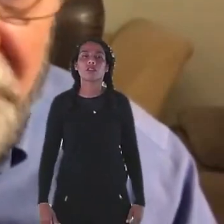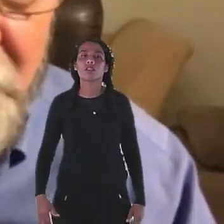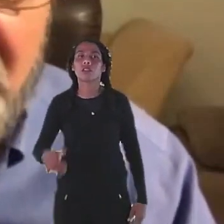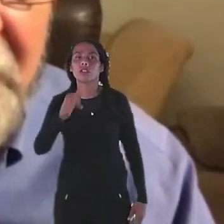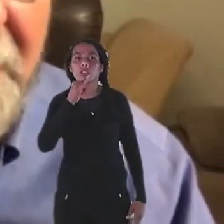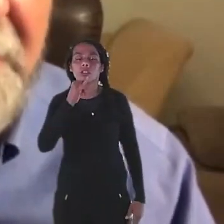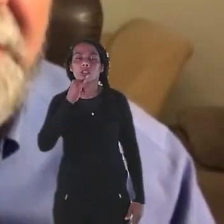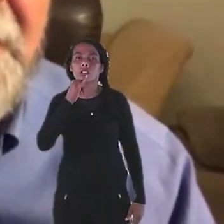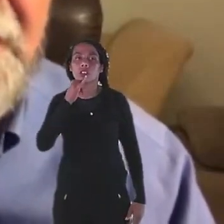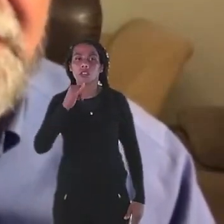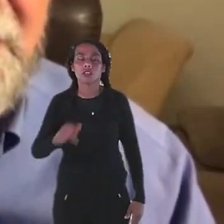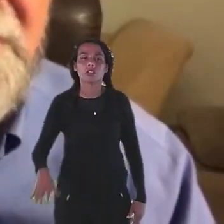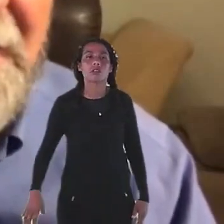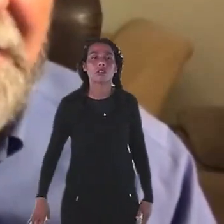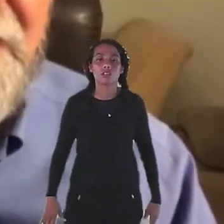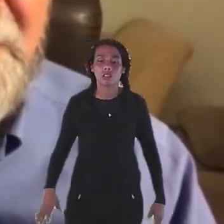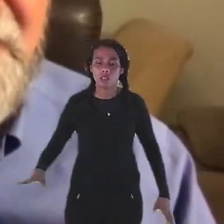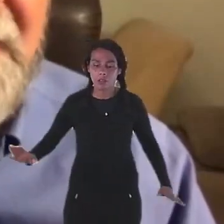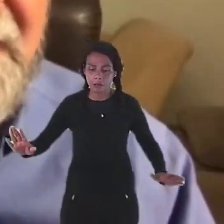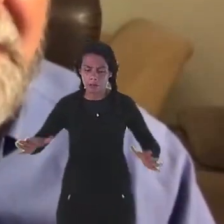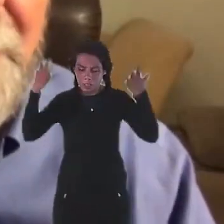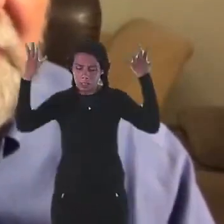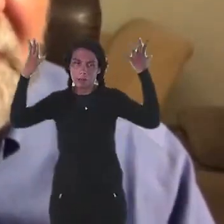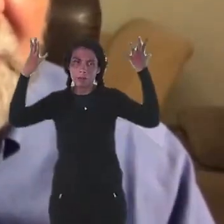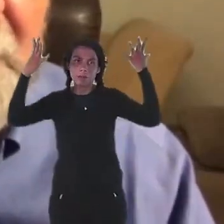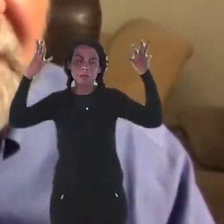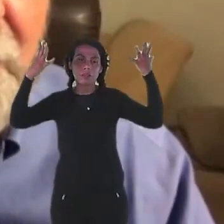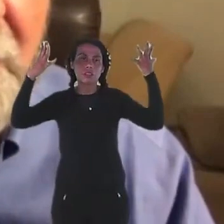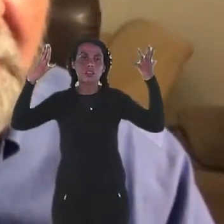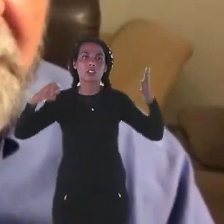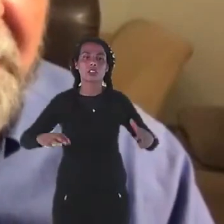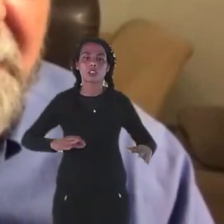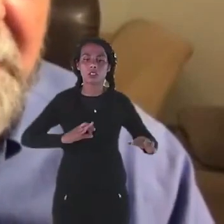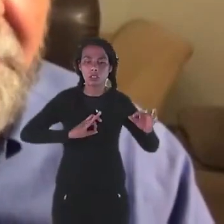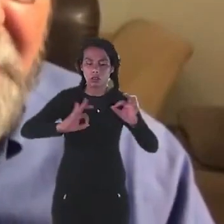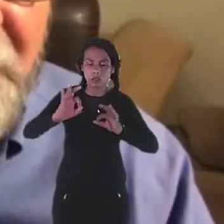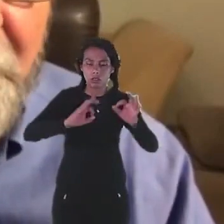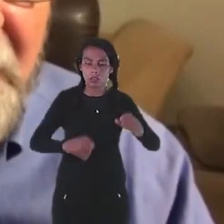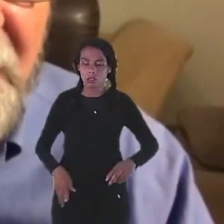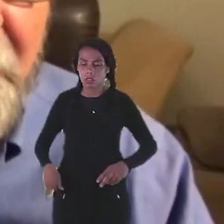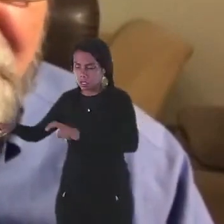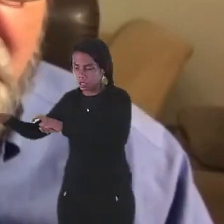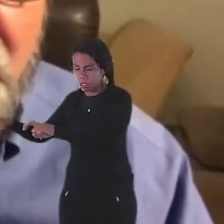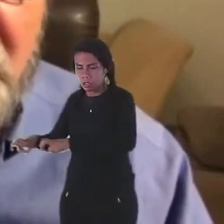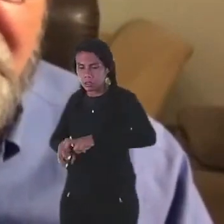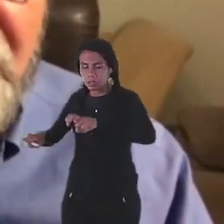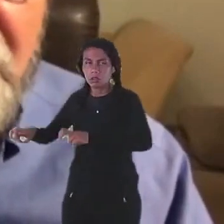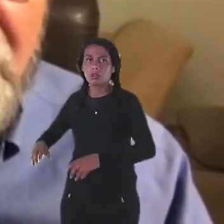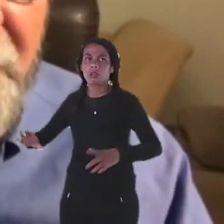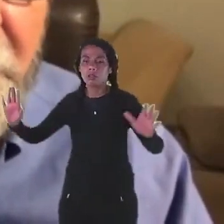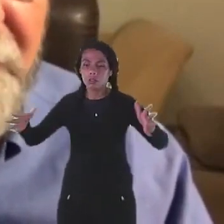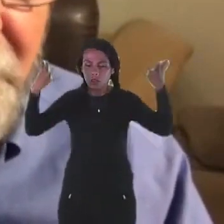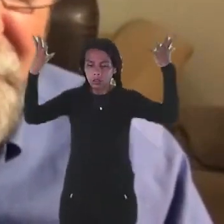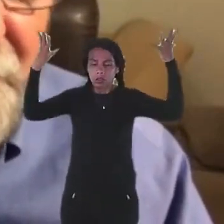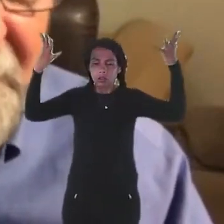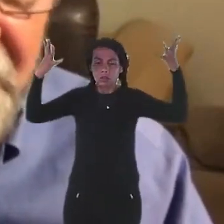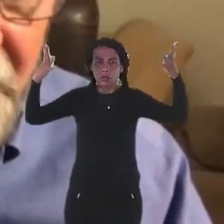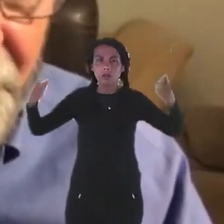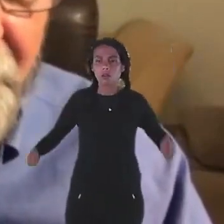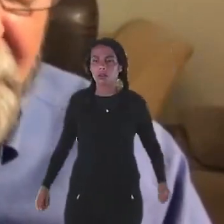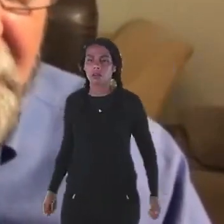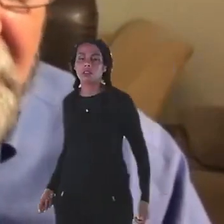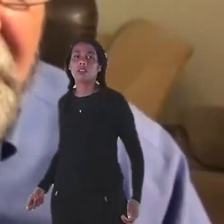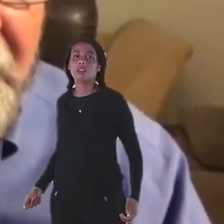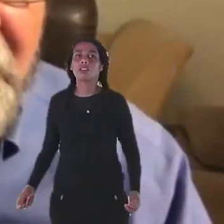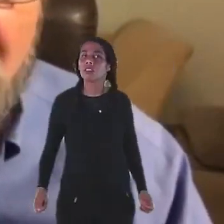junina. Não, não podemos ainda. Não dá. Nós estamos nessa época aqui no Brasil, né? Infelizmente, pelo segundo ano seguido, nós não podemos correr